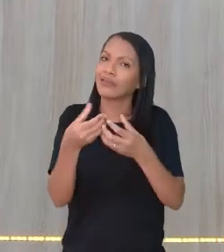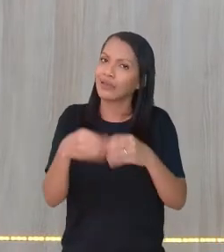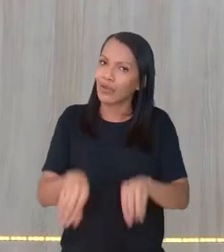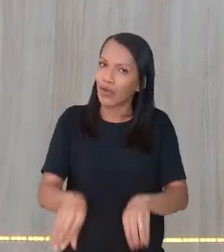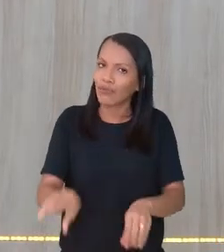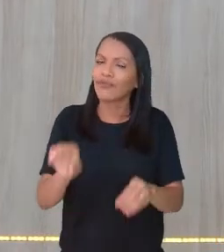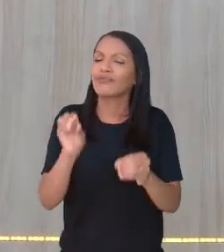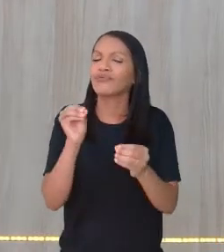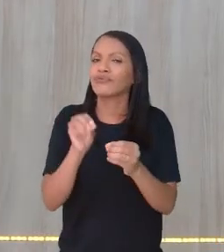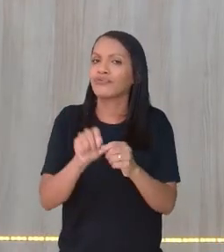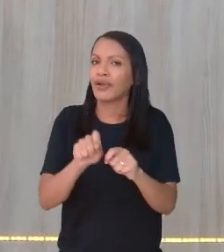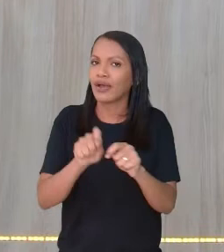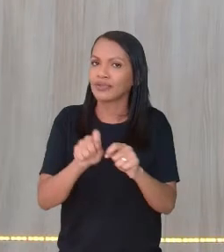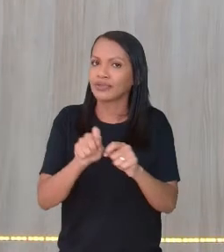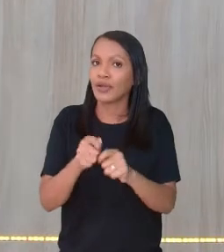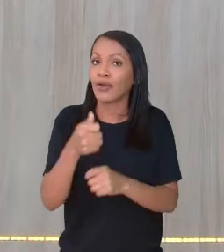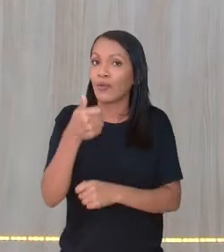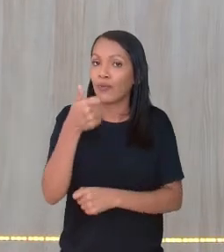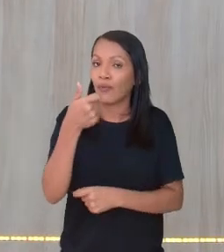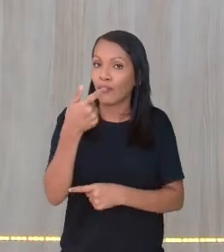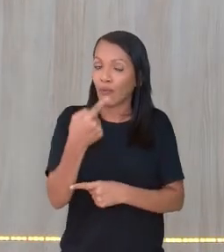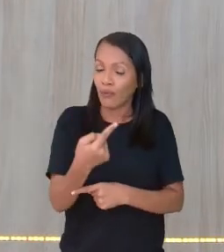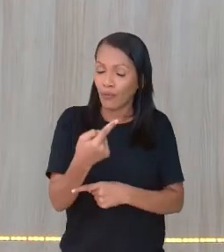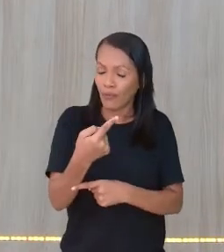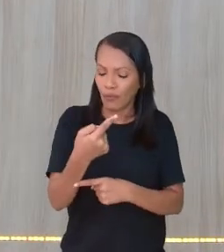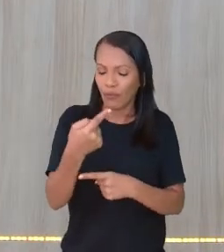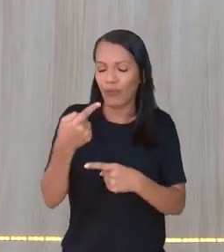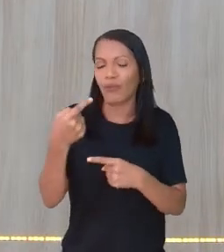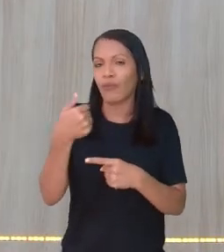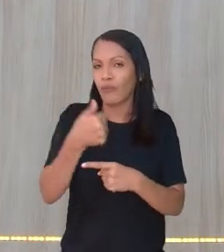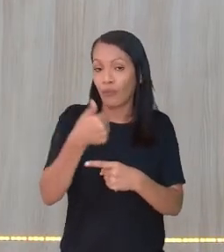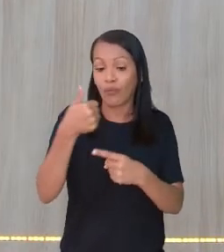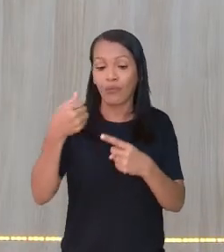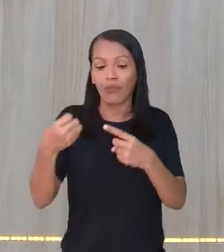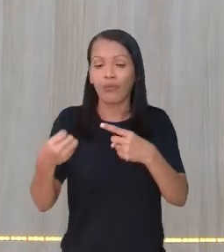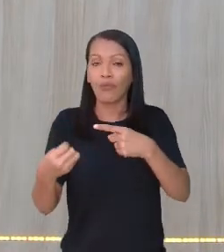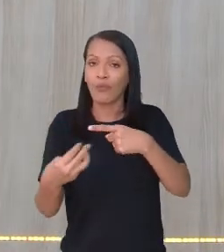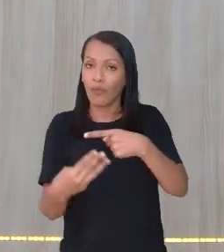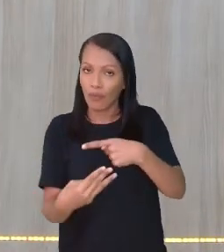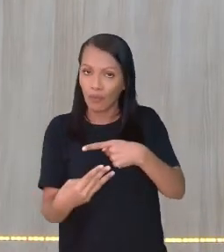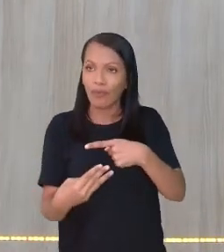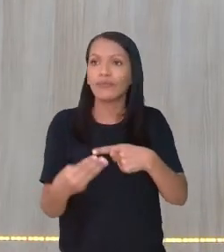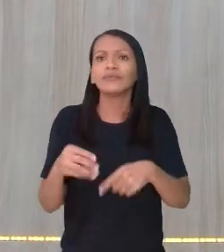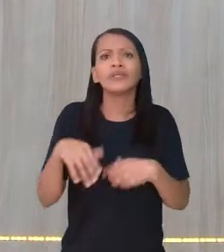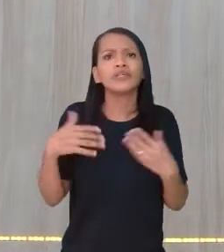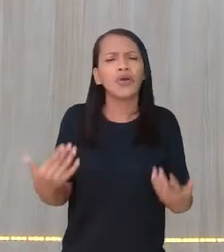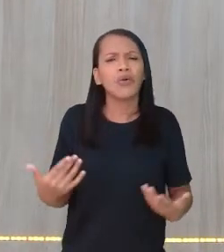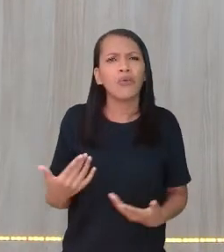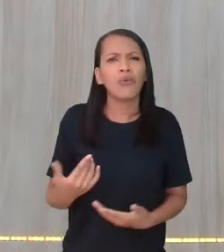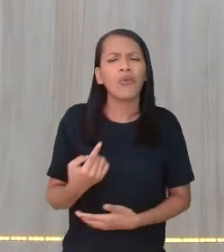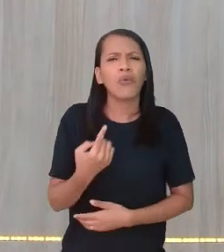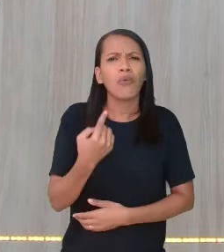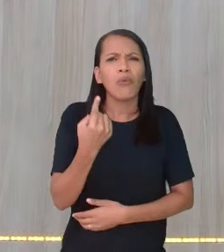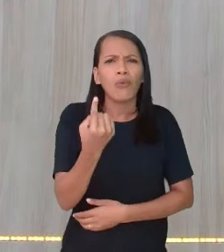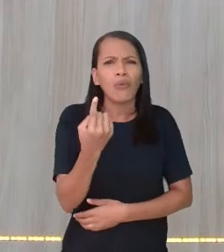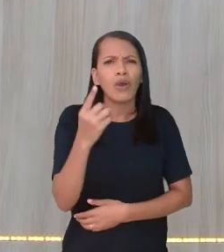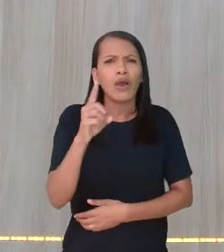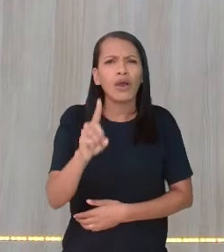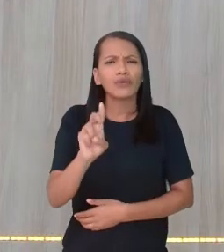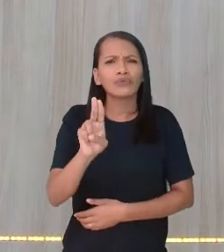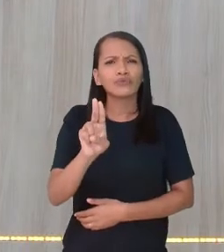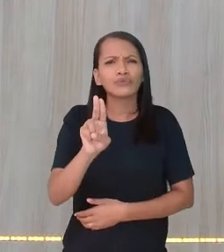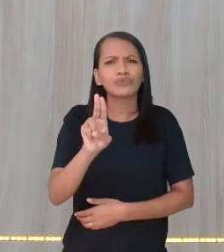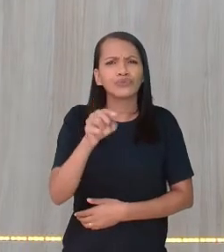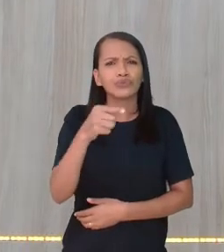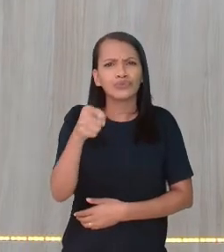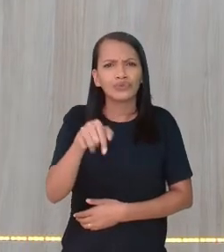tá? Então, observa aí que 1/2 corresponde a 12. A gente não vê mais